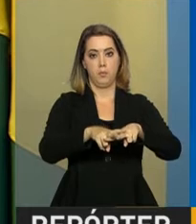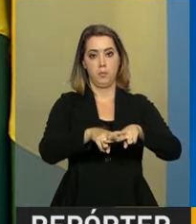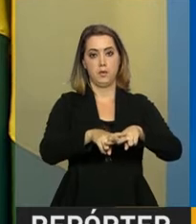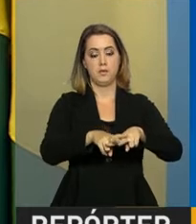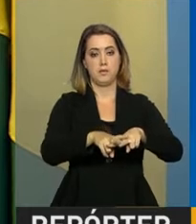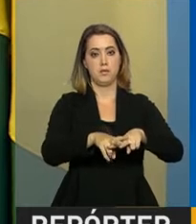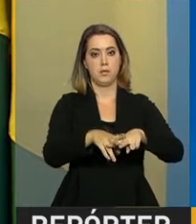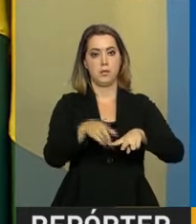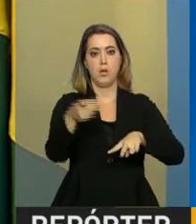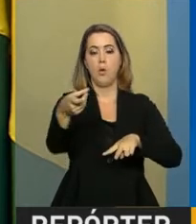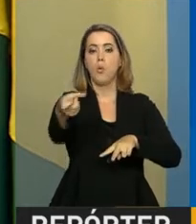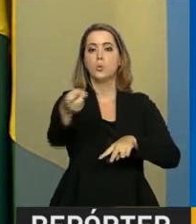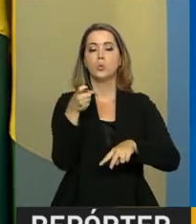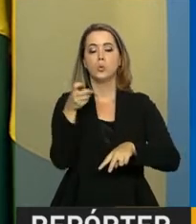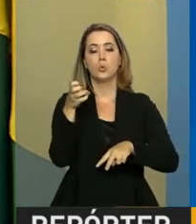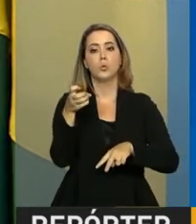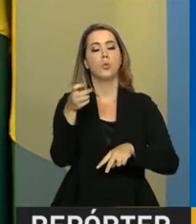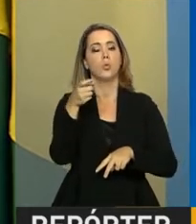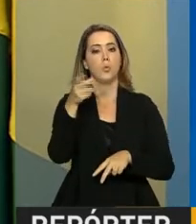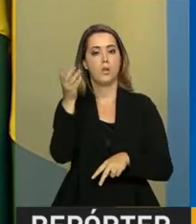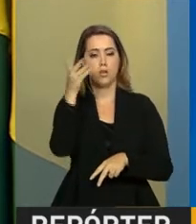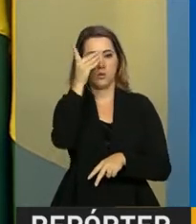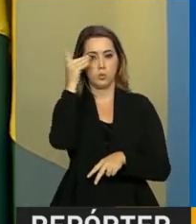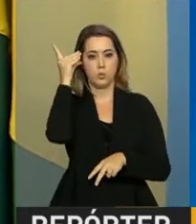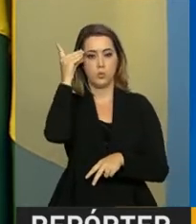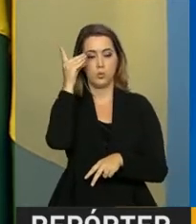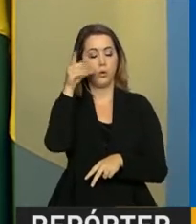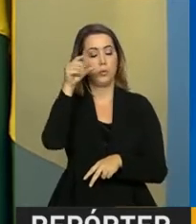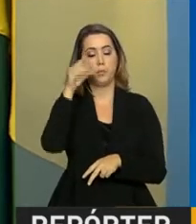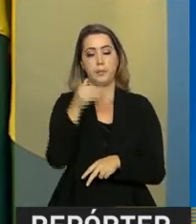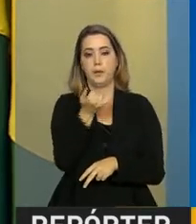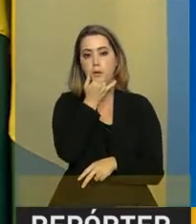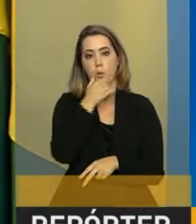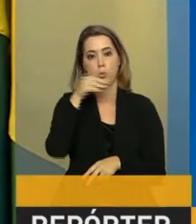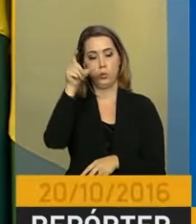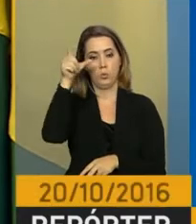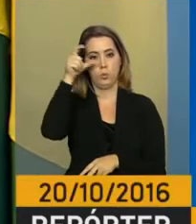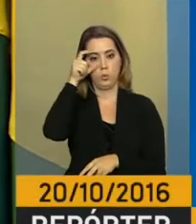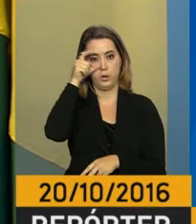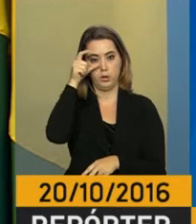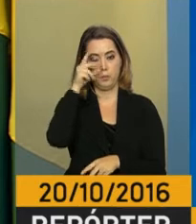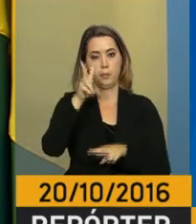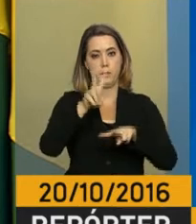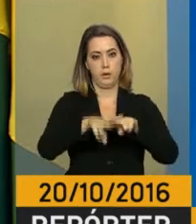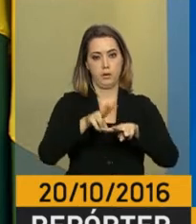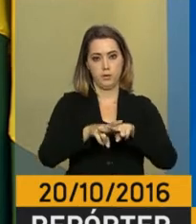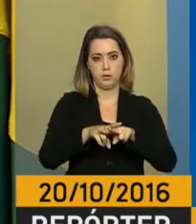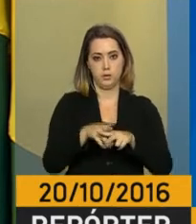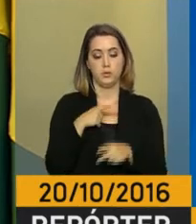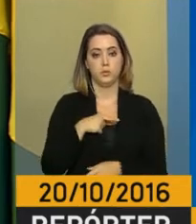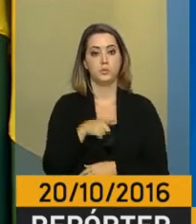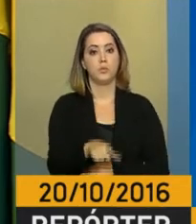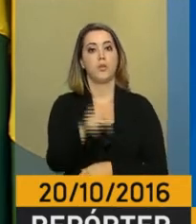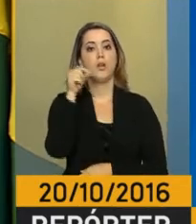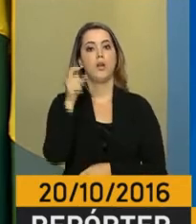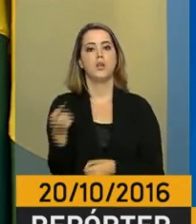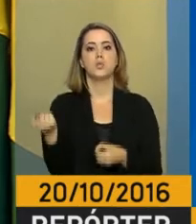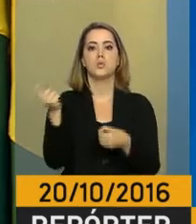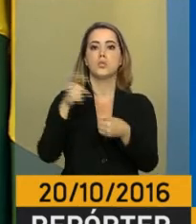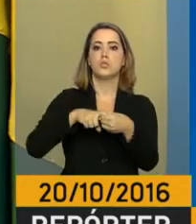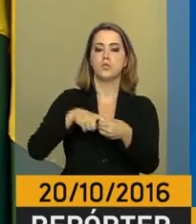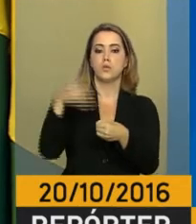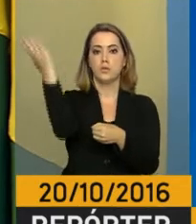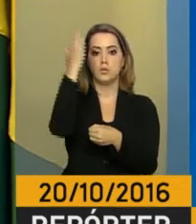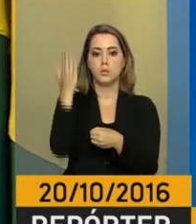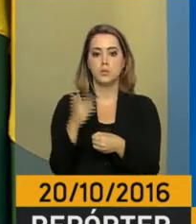Cunha, quando já estava em voo de regresso ao Brasil. A decisão de antecipar o regresso, aliás, foi tomada na noite